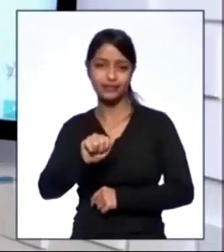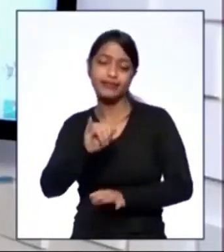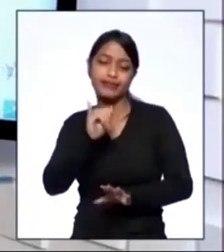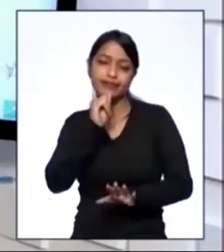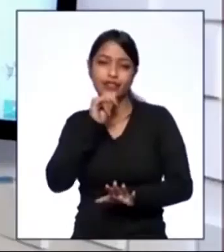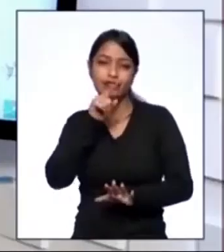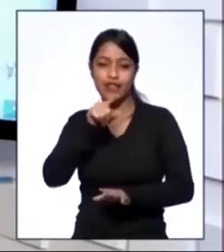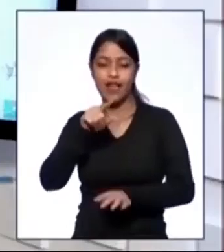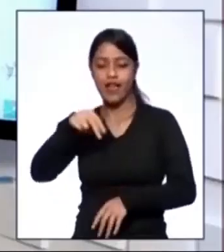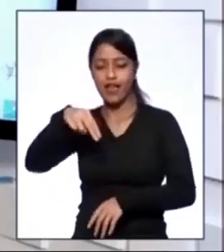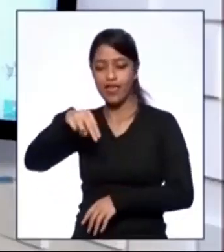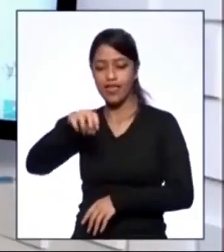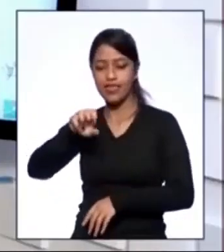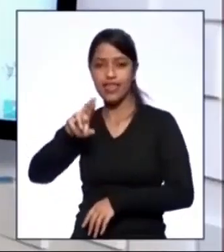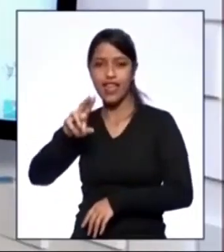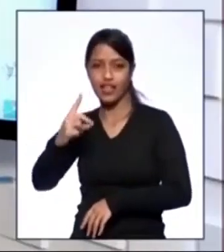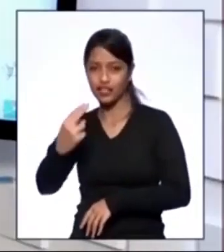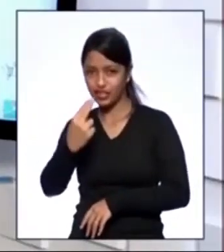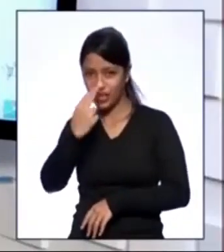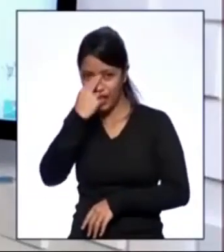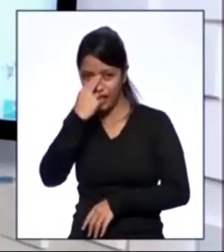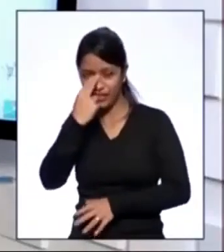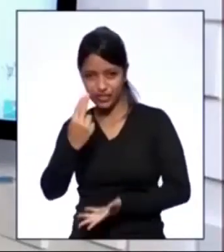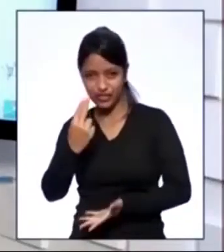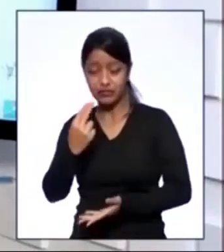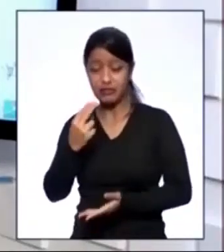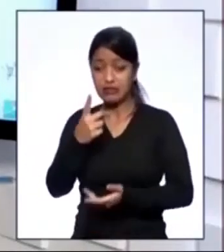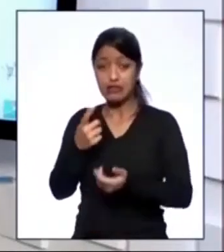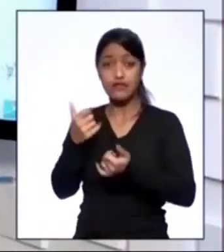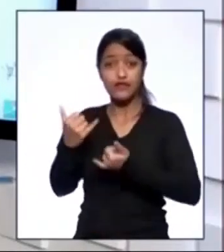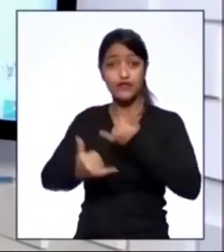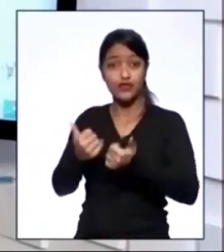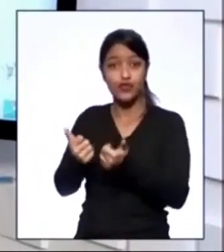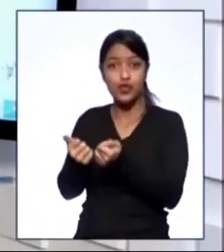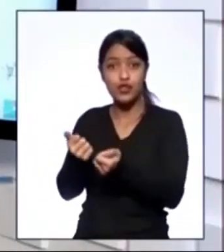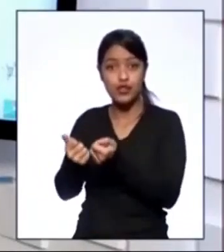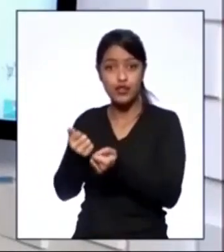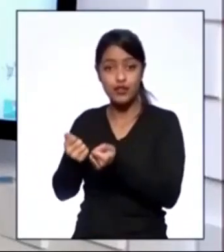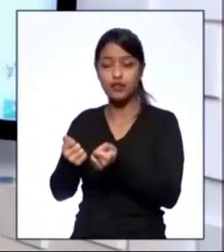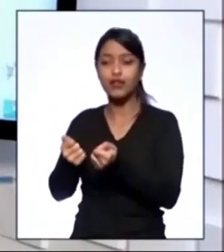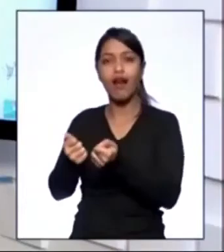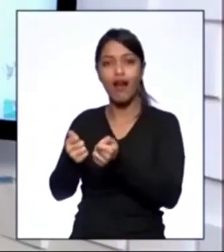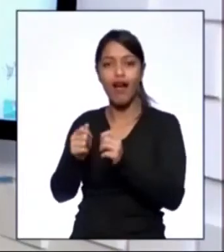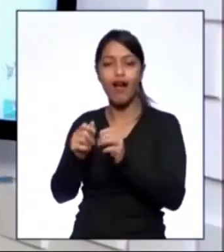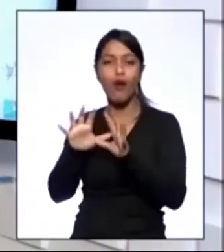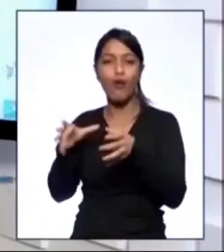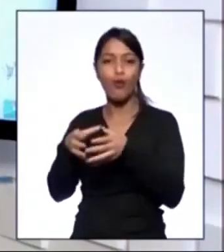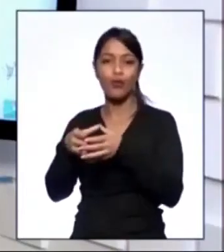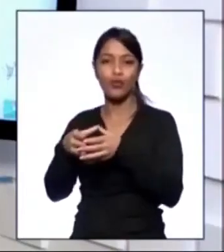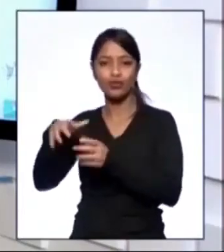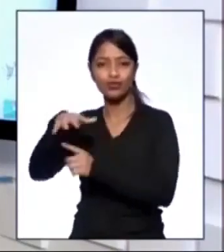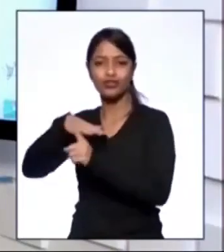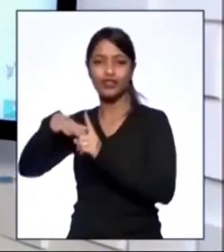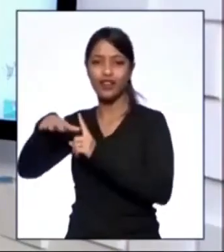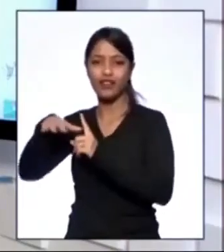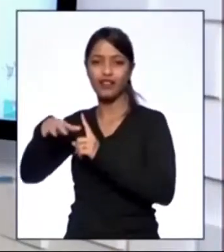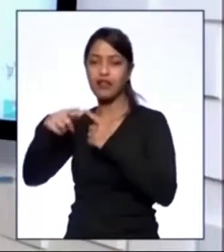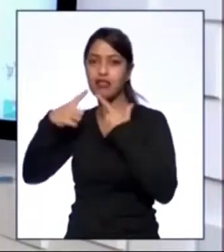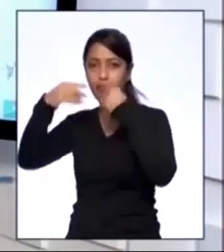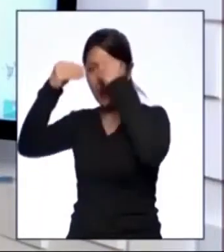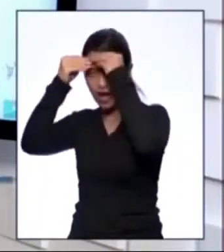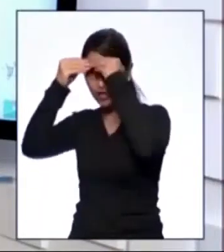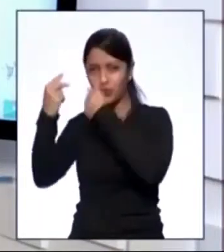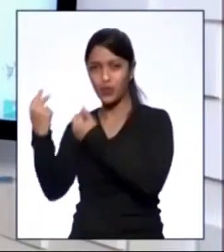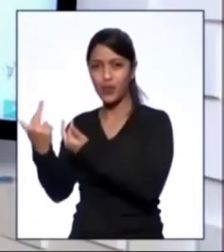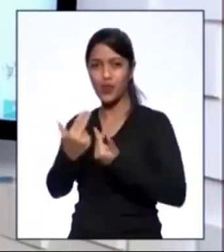você é nerd, tá? Se você joga videogame. Então, os grupos sociais geram esses movimentos mais